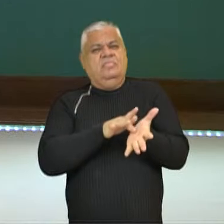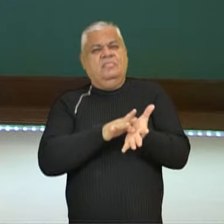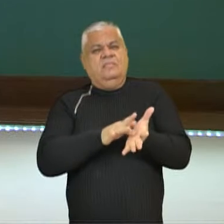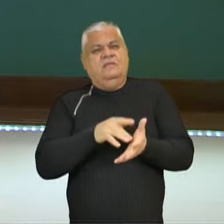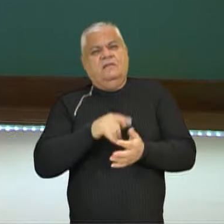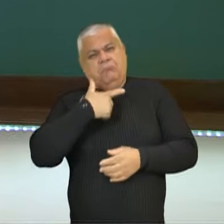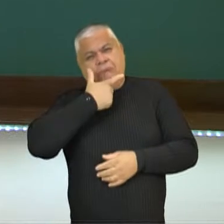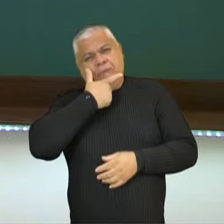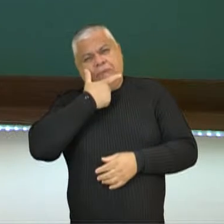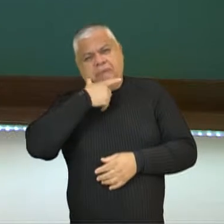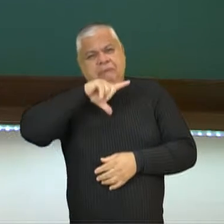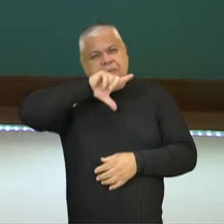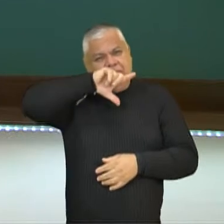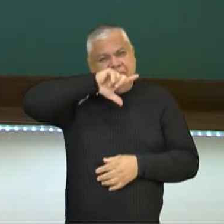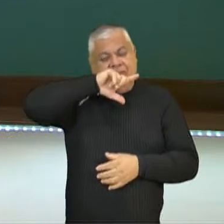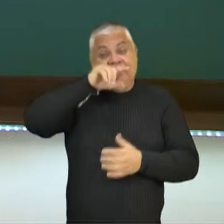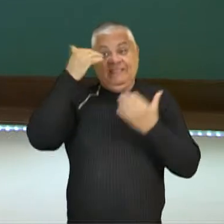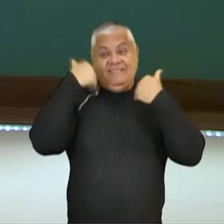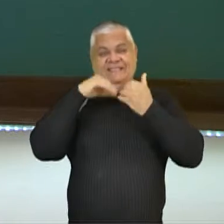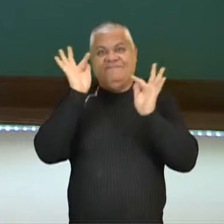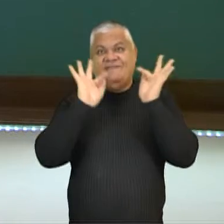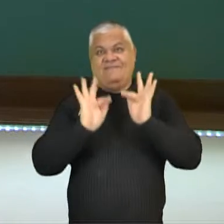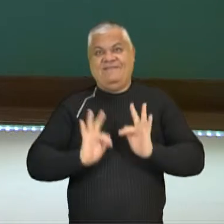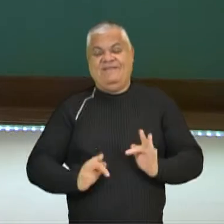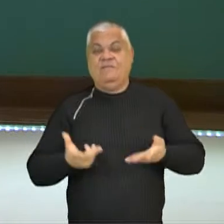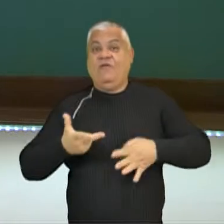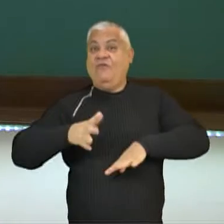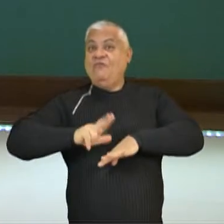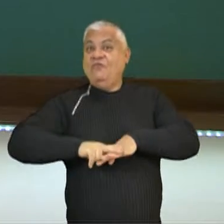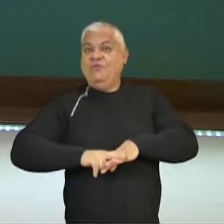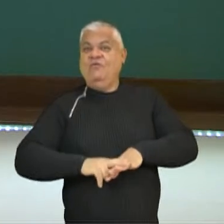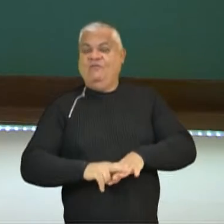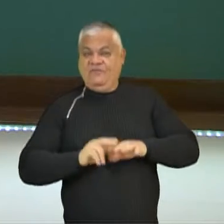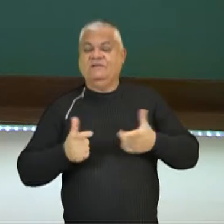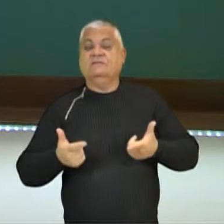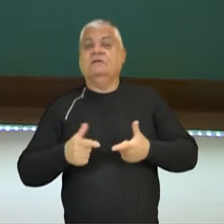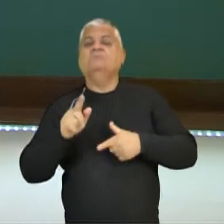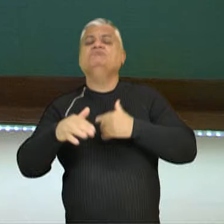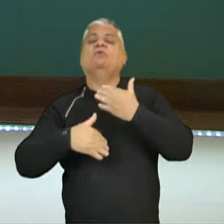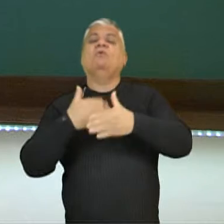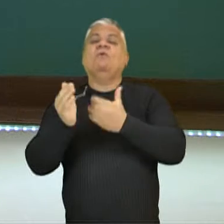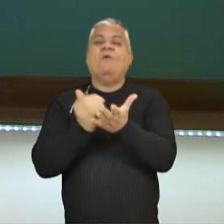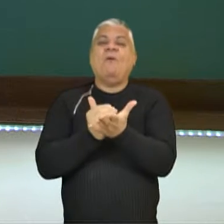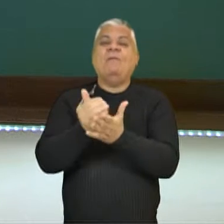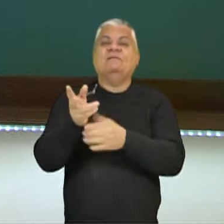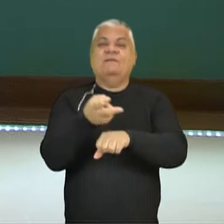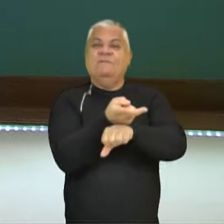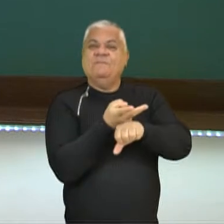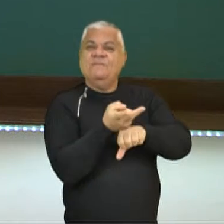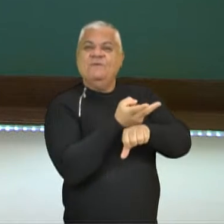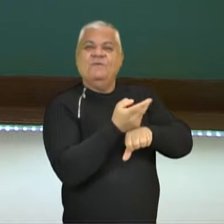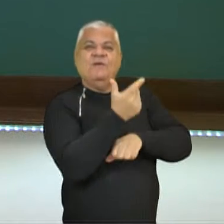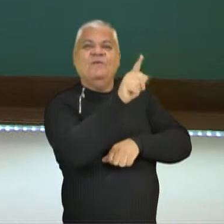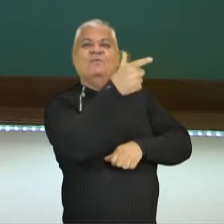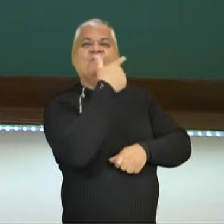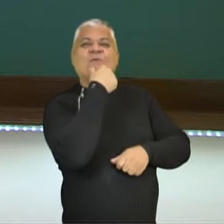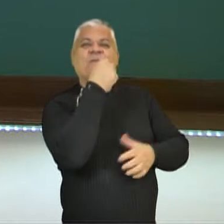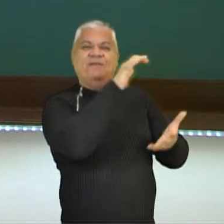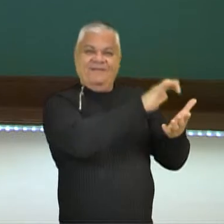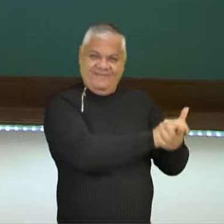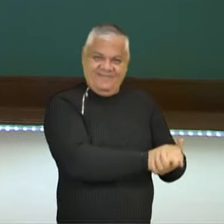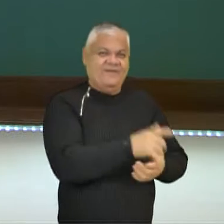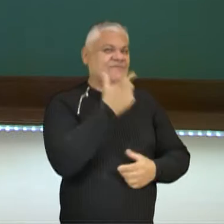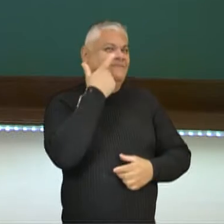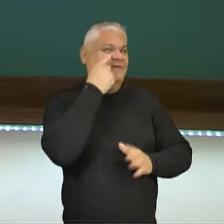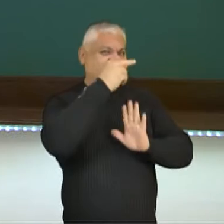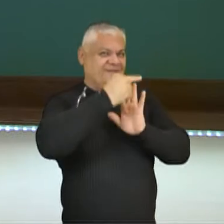rígido. E a partir daí, inicia ali também a trama da peça, que ela vai em busca de um novo marido.